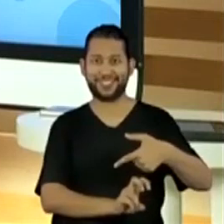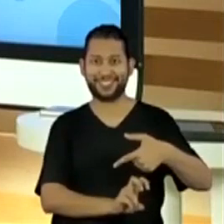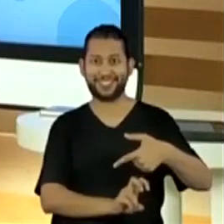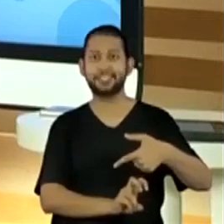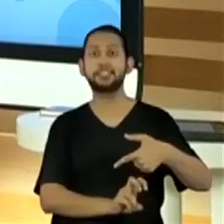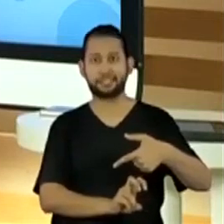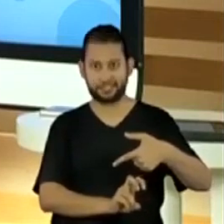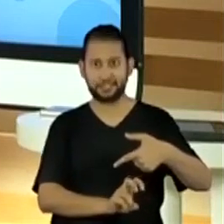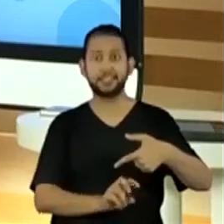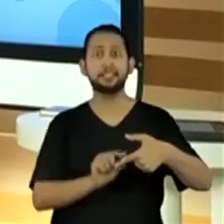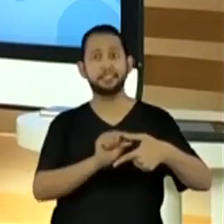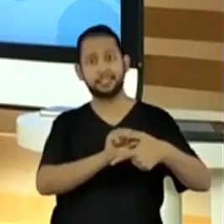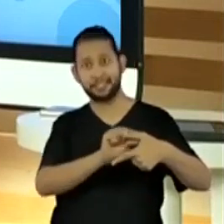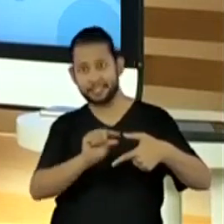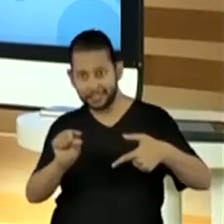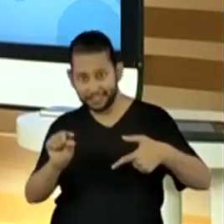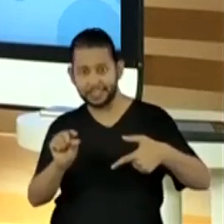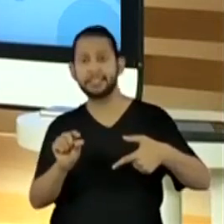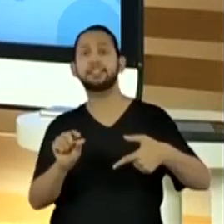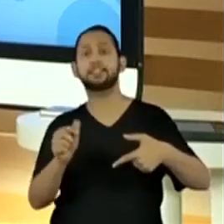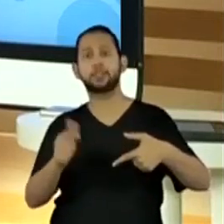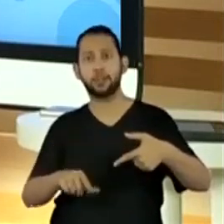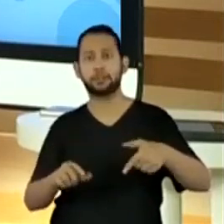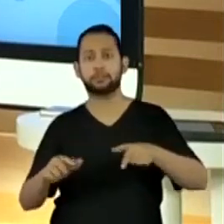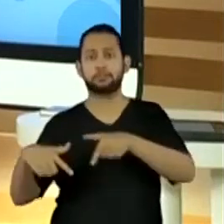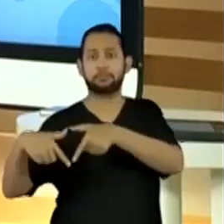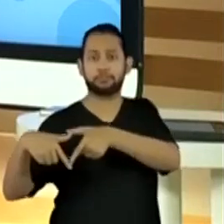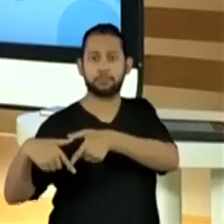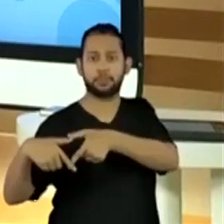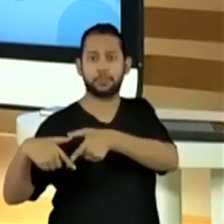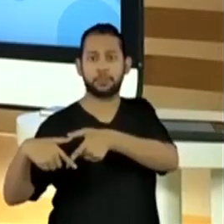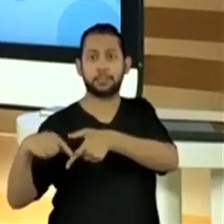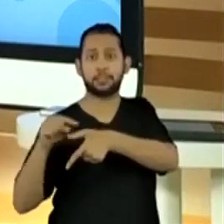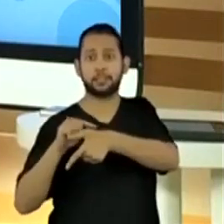5, 6, 7,